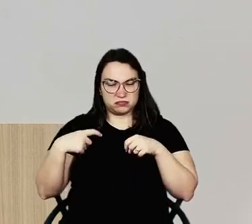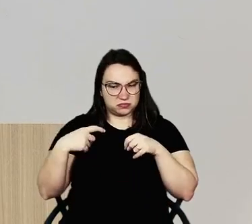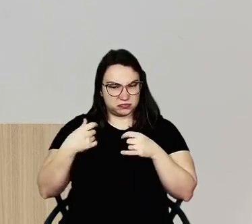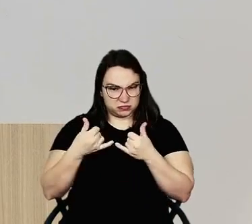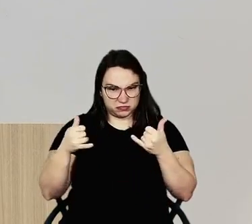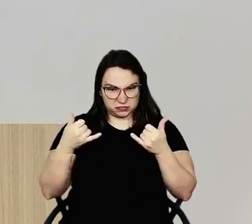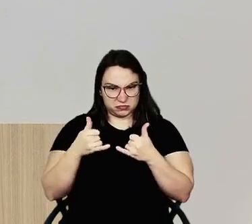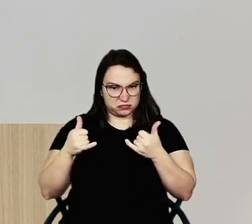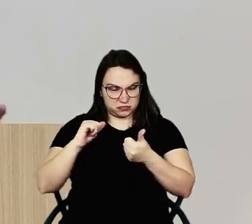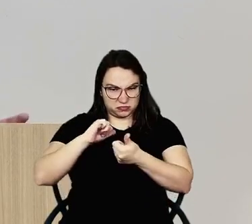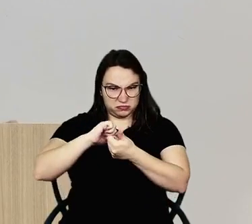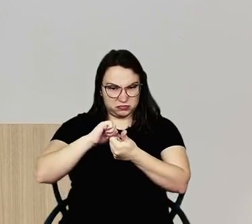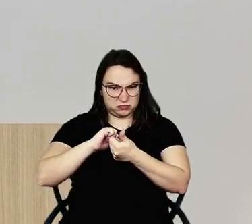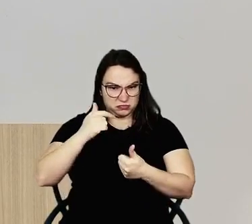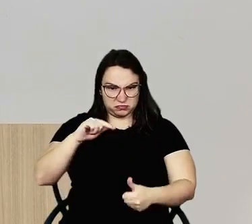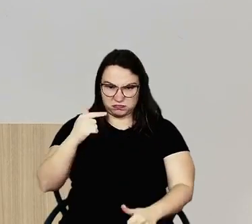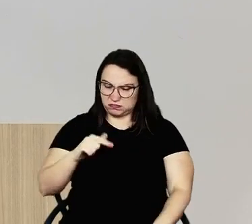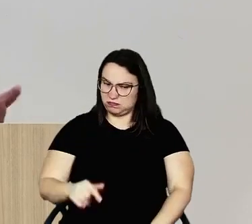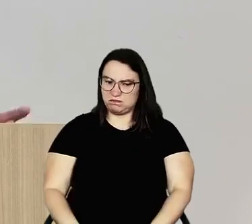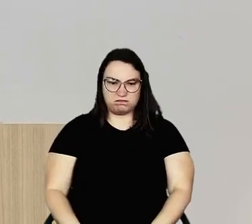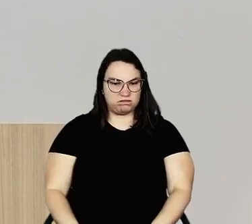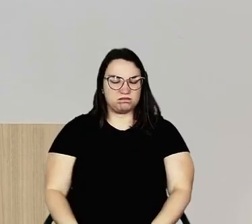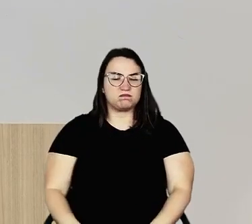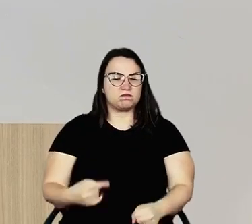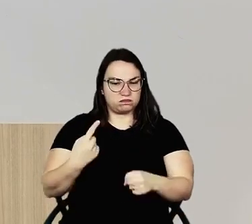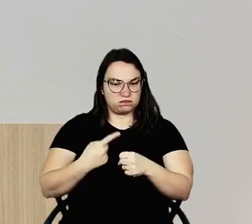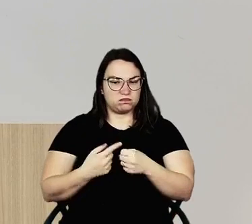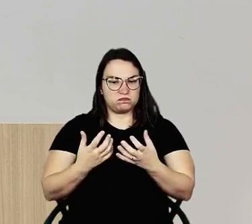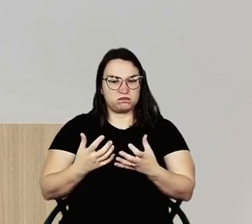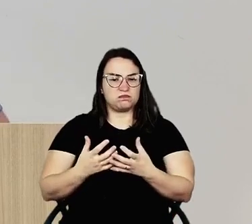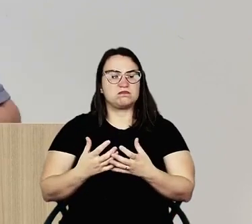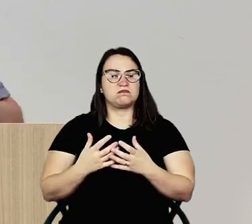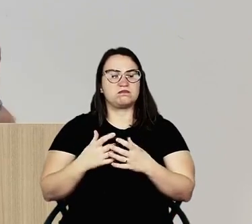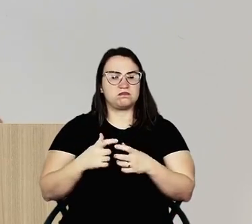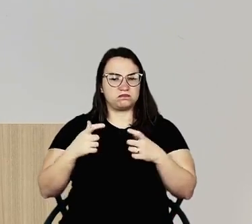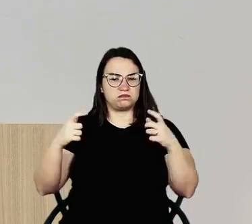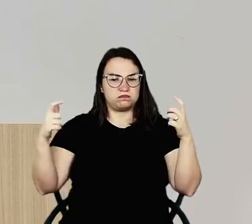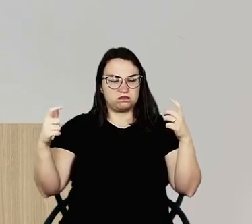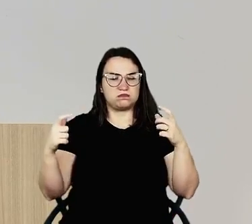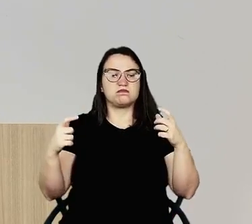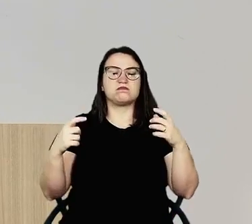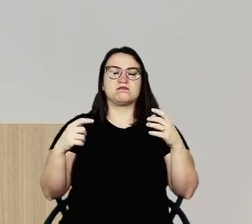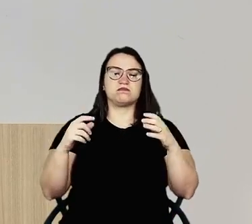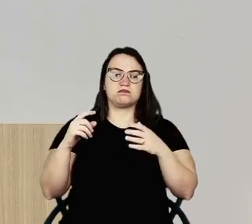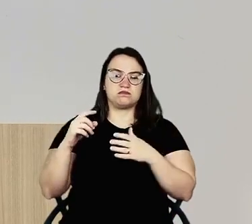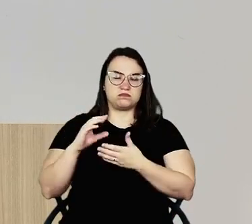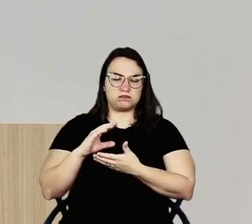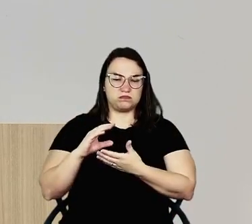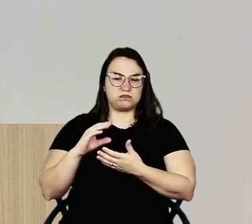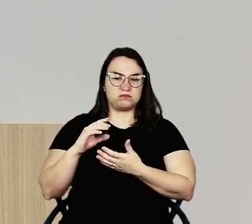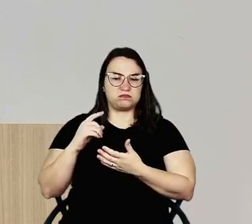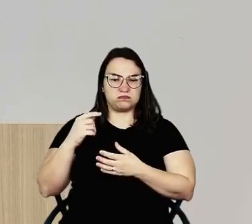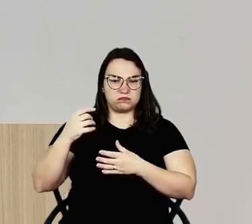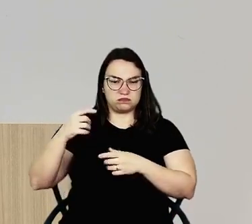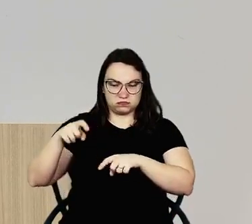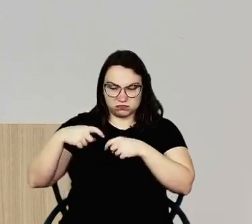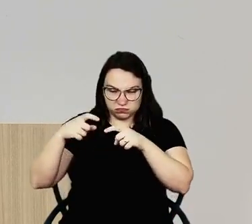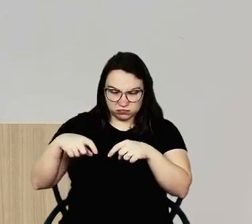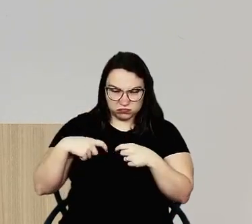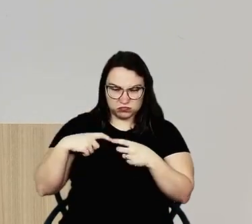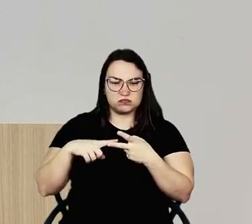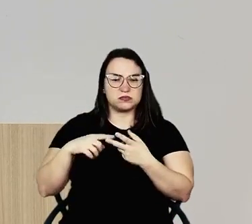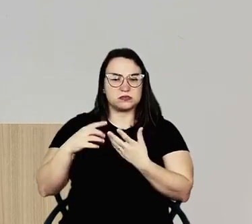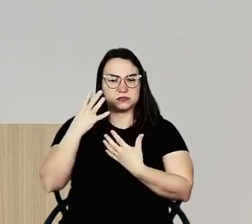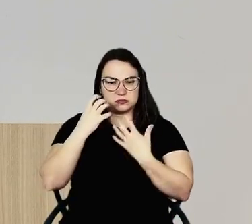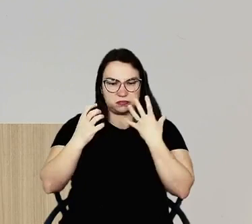qualidade município que quer crescer que quer investir em Aviário que quer investir na pisicultura que quer trir para cá